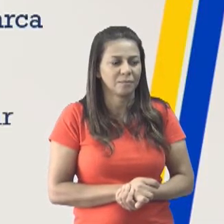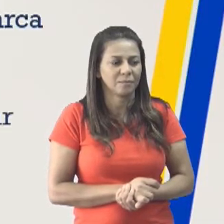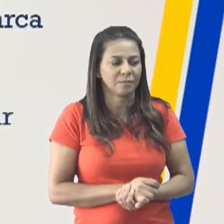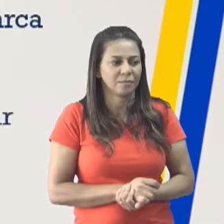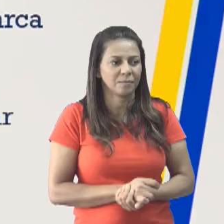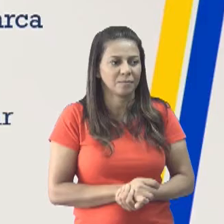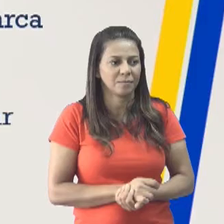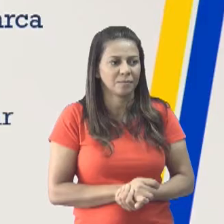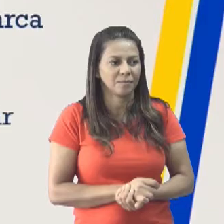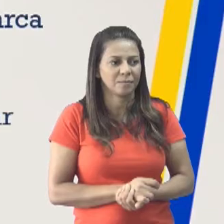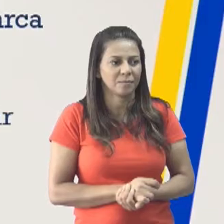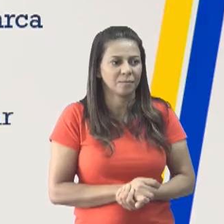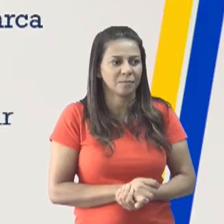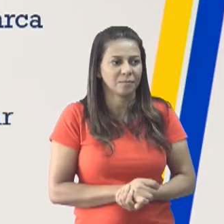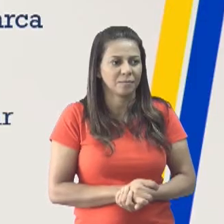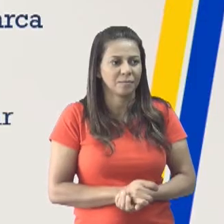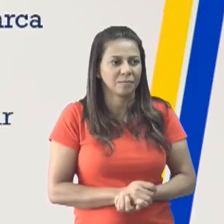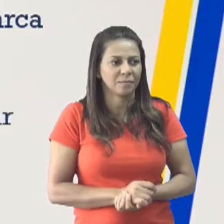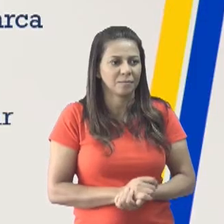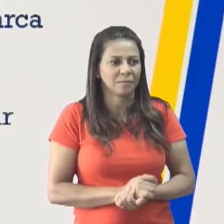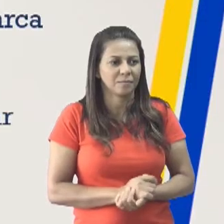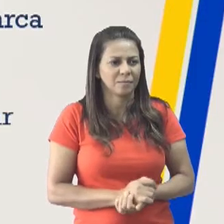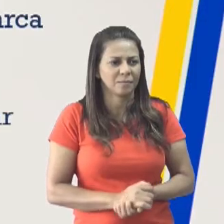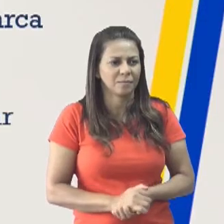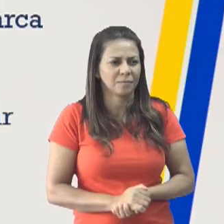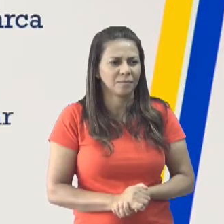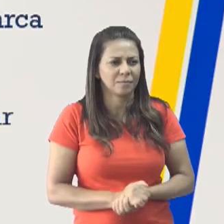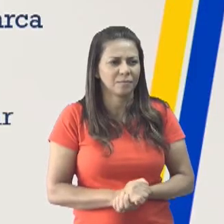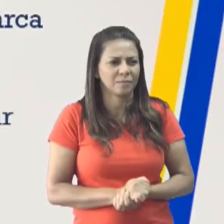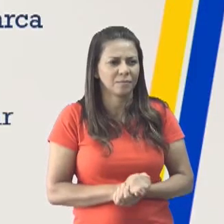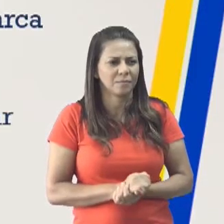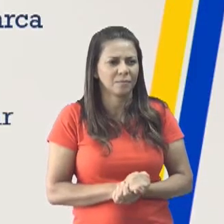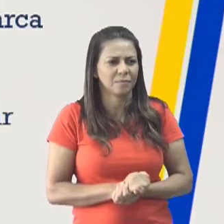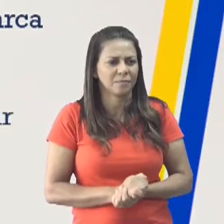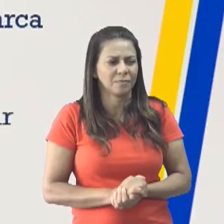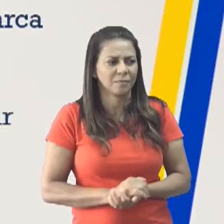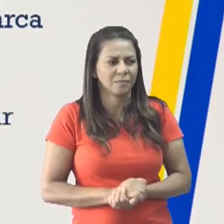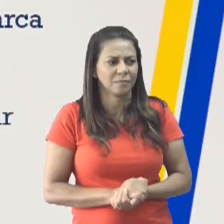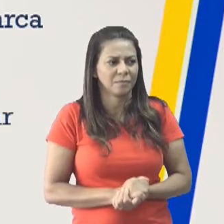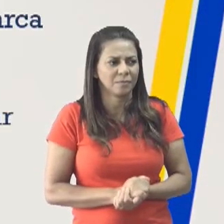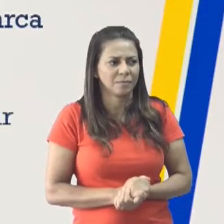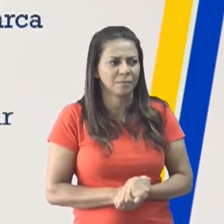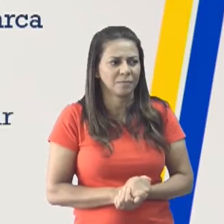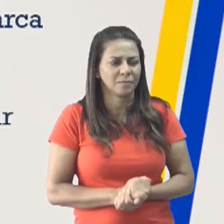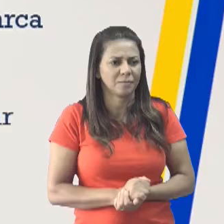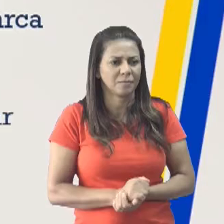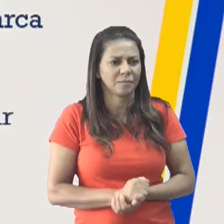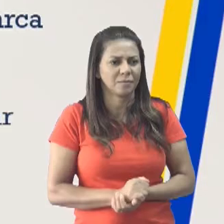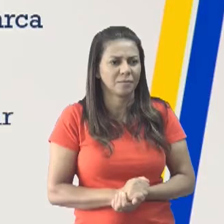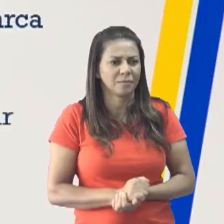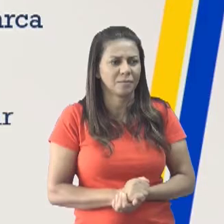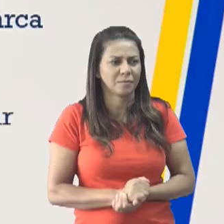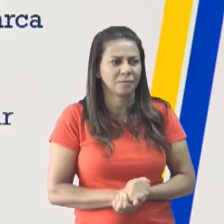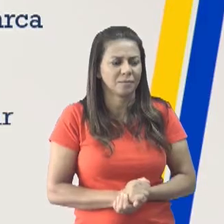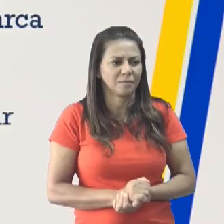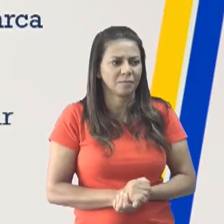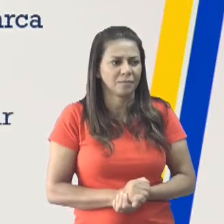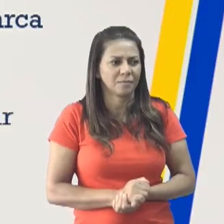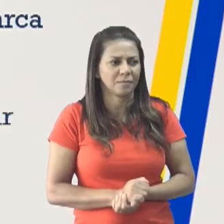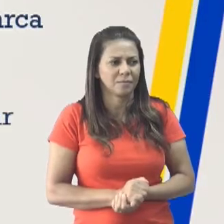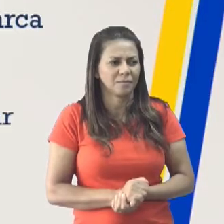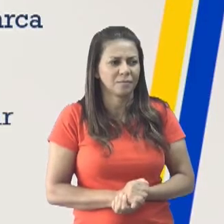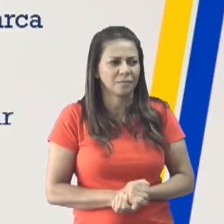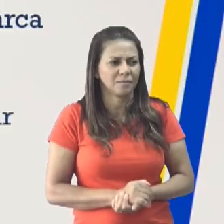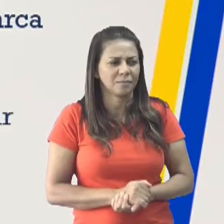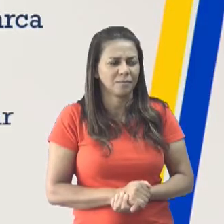fidalgo: Por favor, me diga. Eu morri tão de repente que nem sei. É esta a barca do